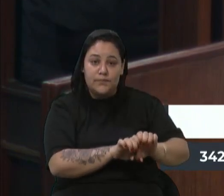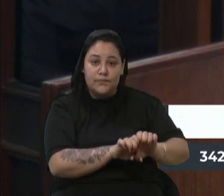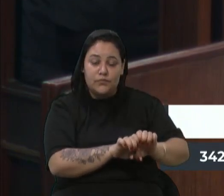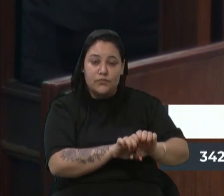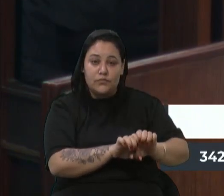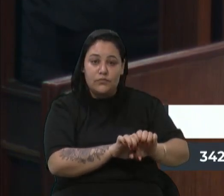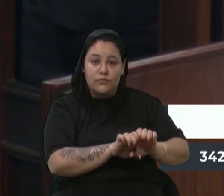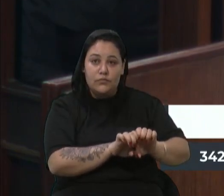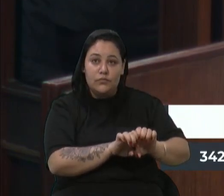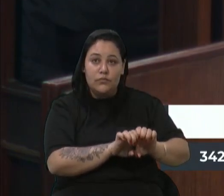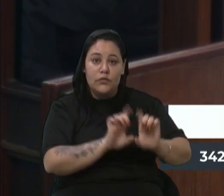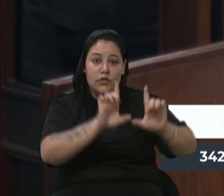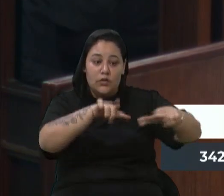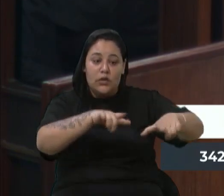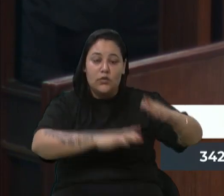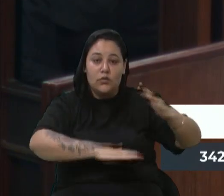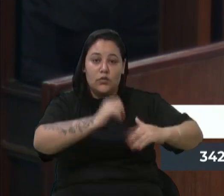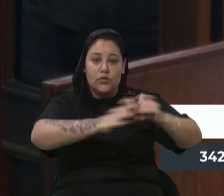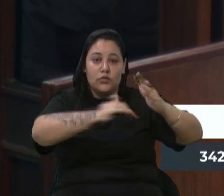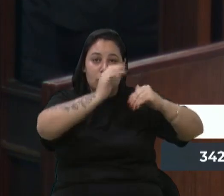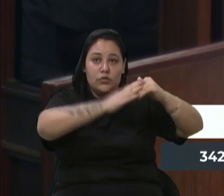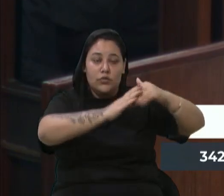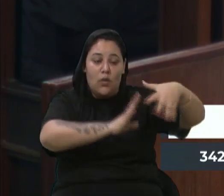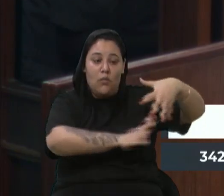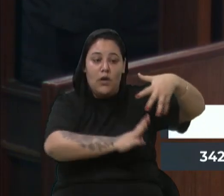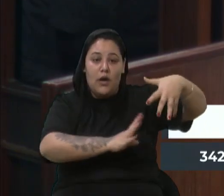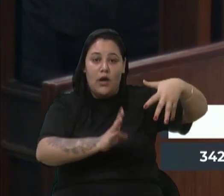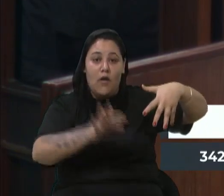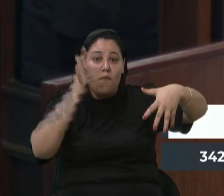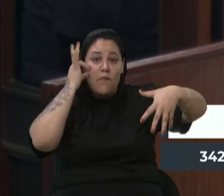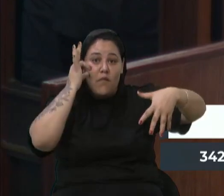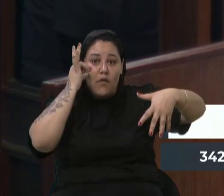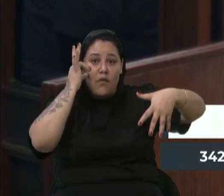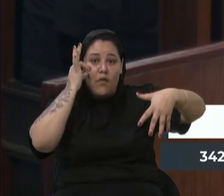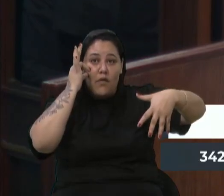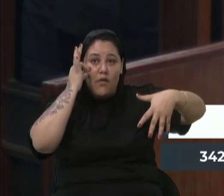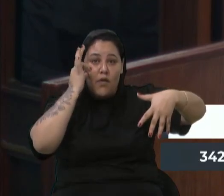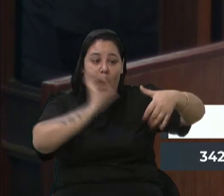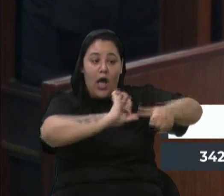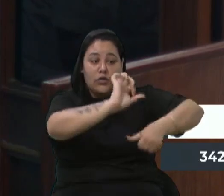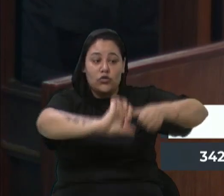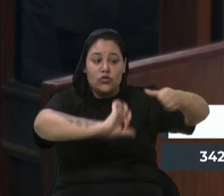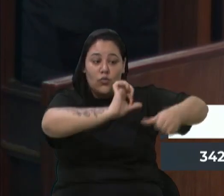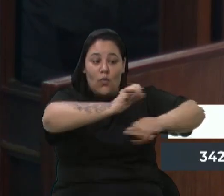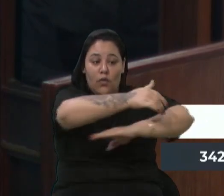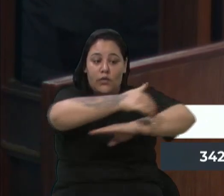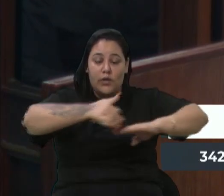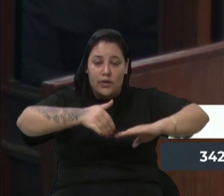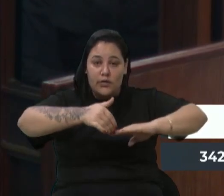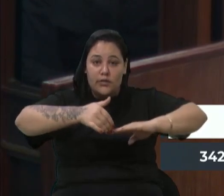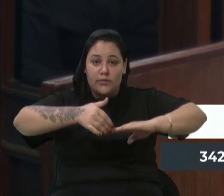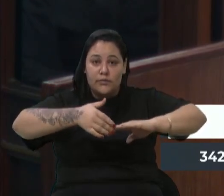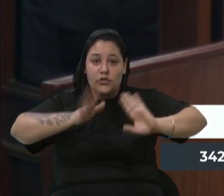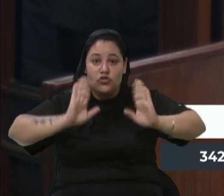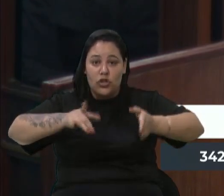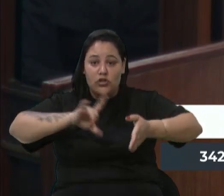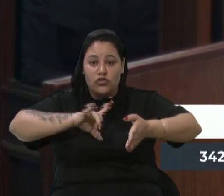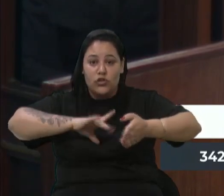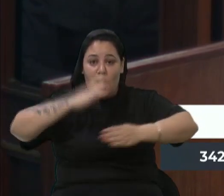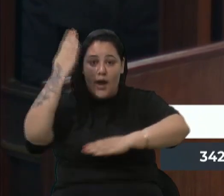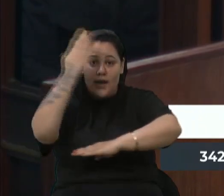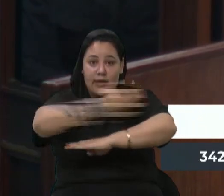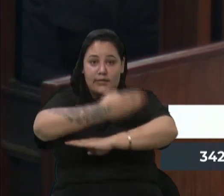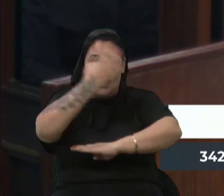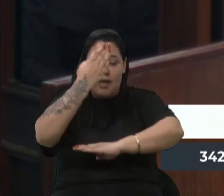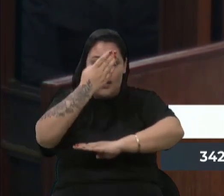que seriam construídas praças de pedágios físicas. Isso inclui as que mudariam de endereço, no caso das atuais cancelas de Portão,